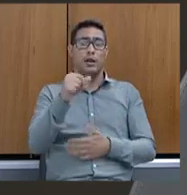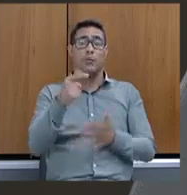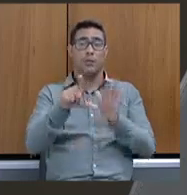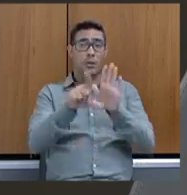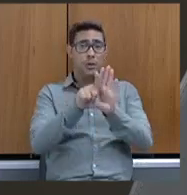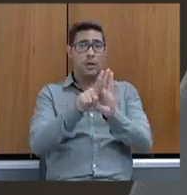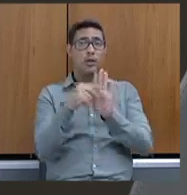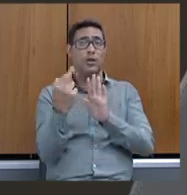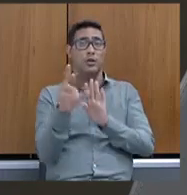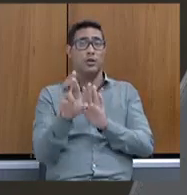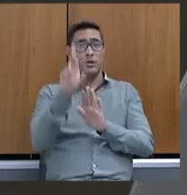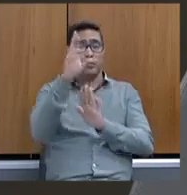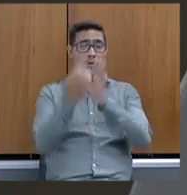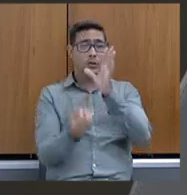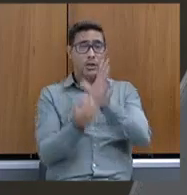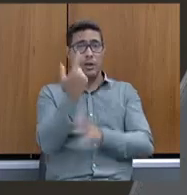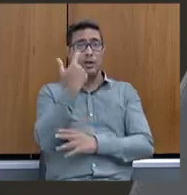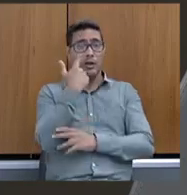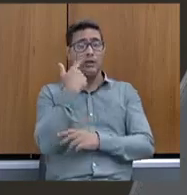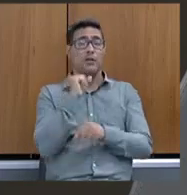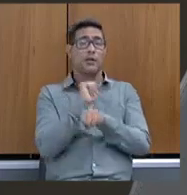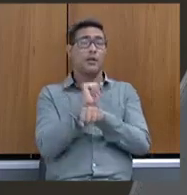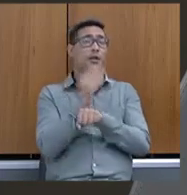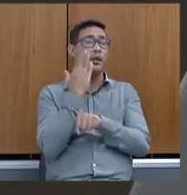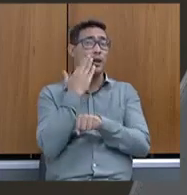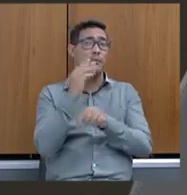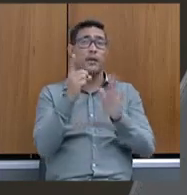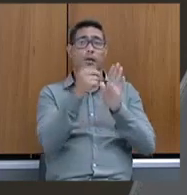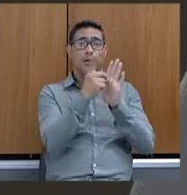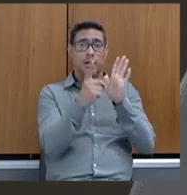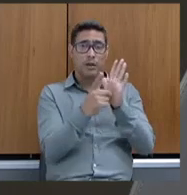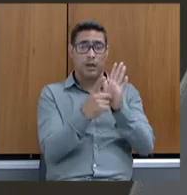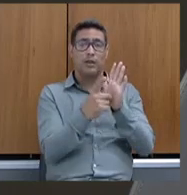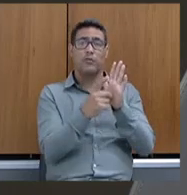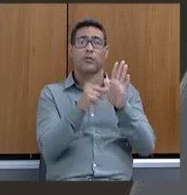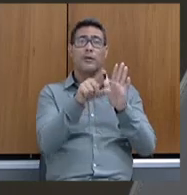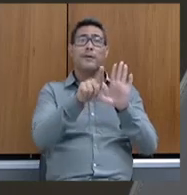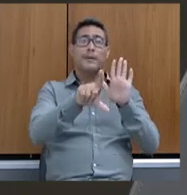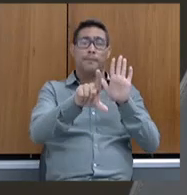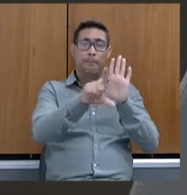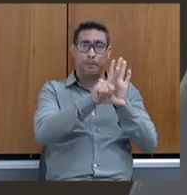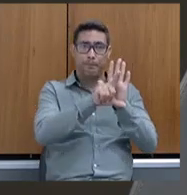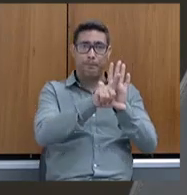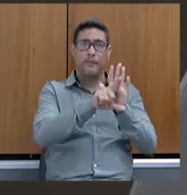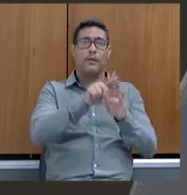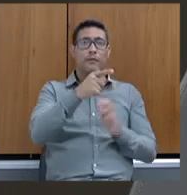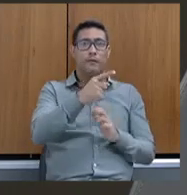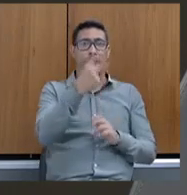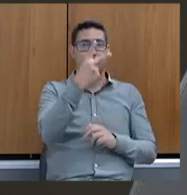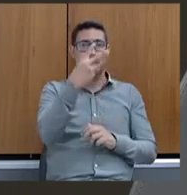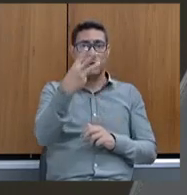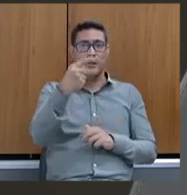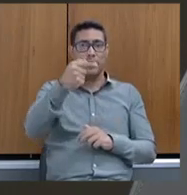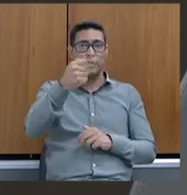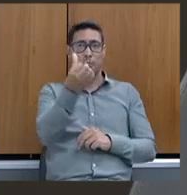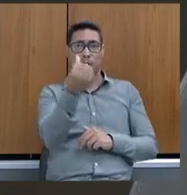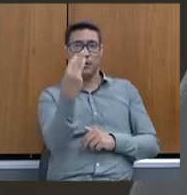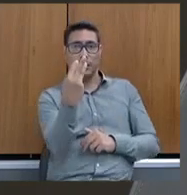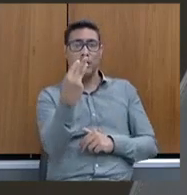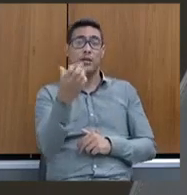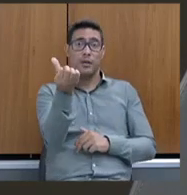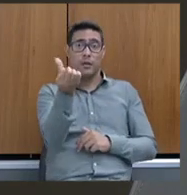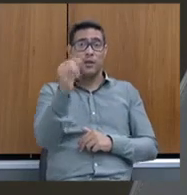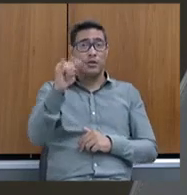quer saber um pouco Qual que é a previsão da publicação do Decreto de regulamentação dessa lei estadual 23763 de 6 de janeiro